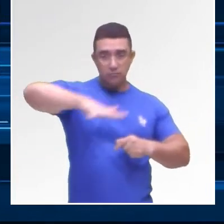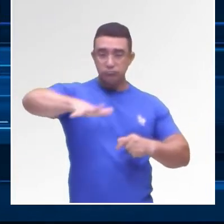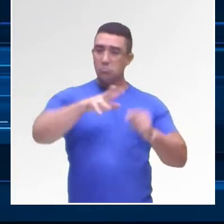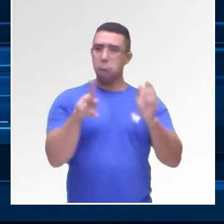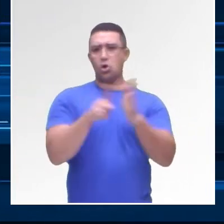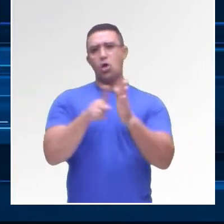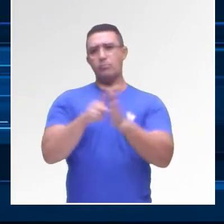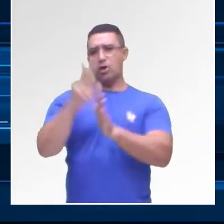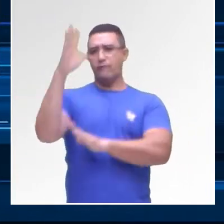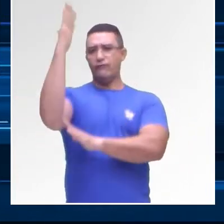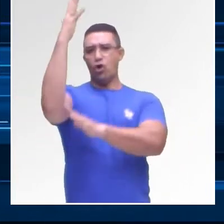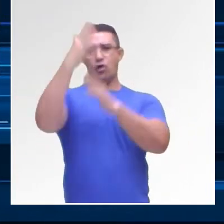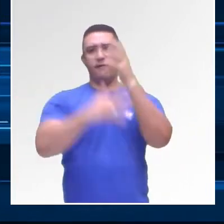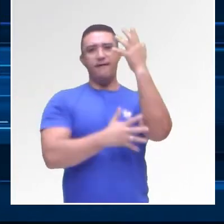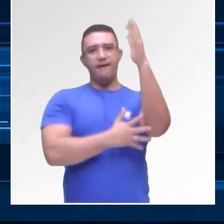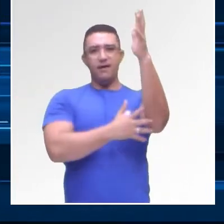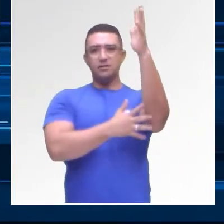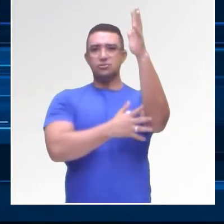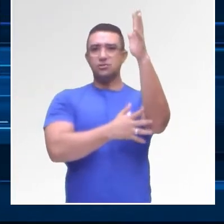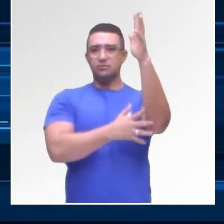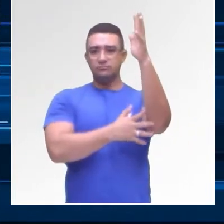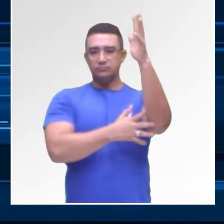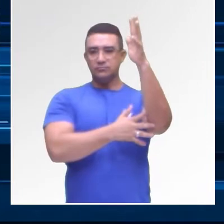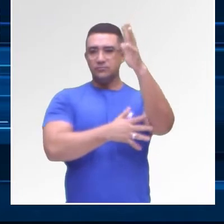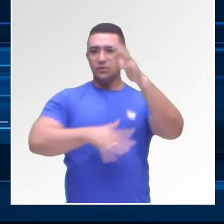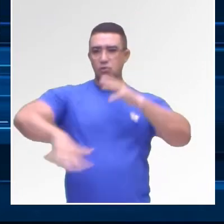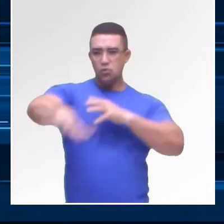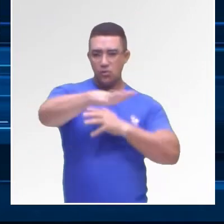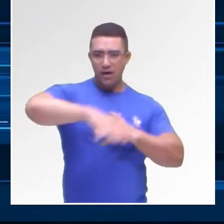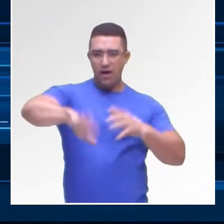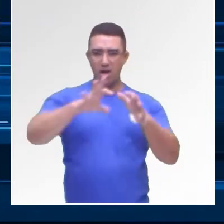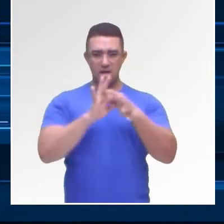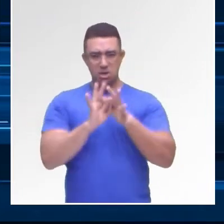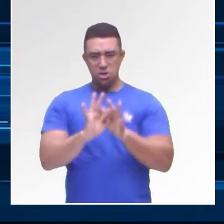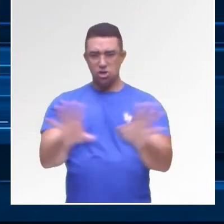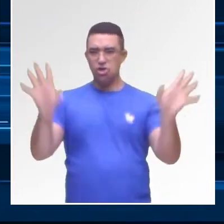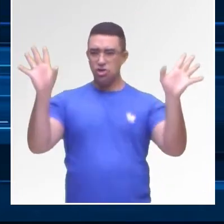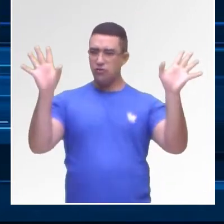em florestas, em ambientes livres do